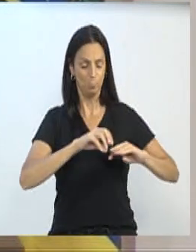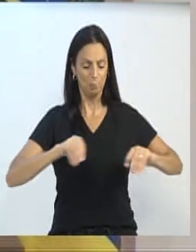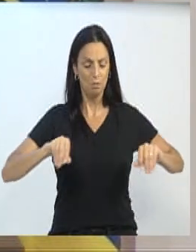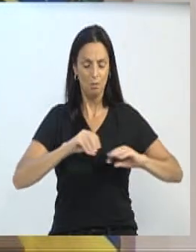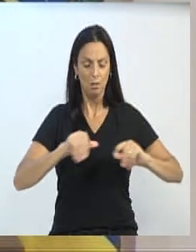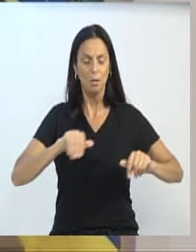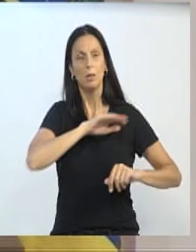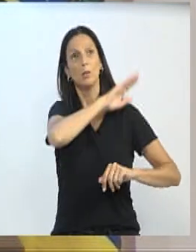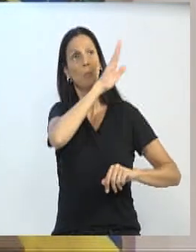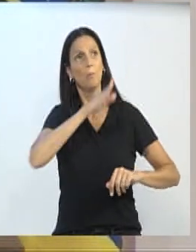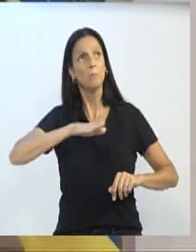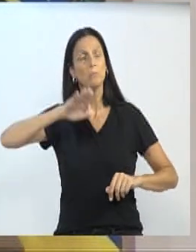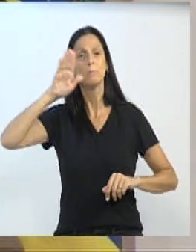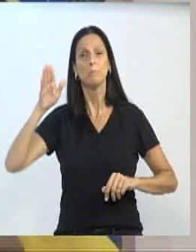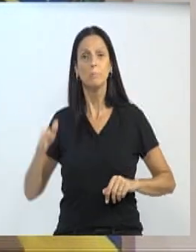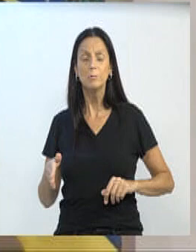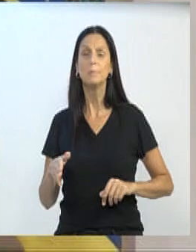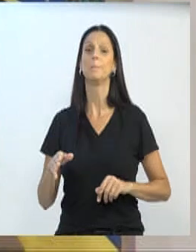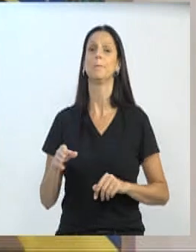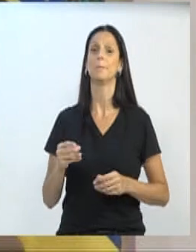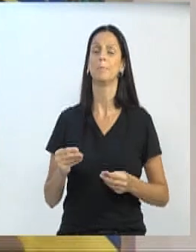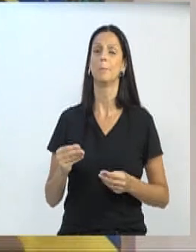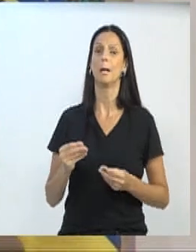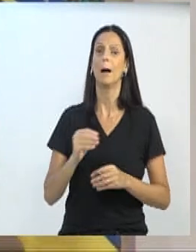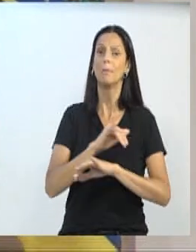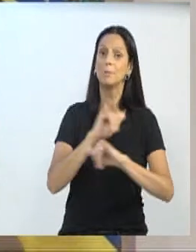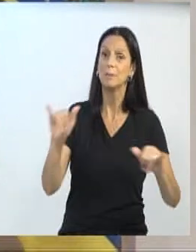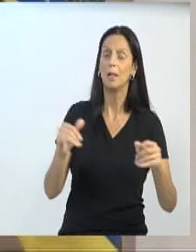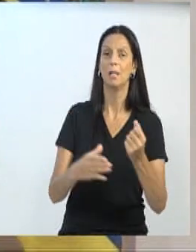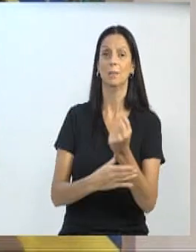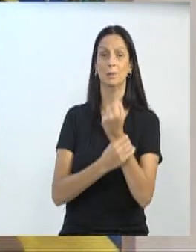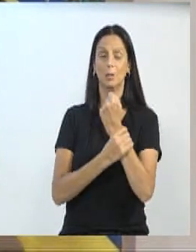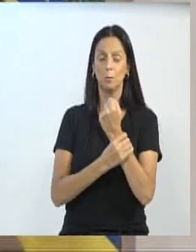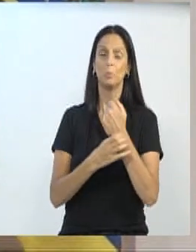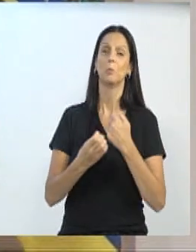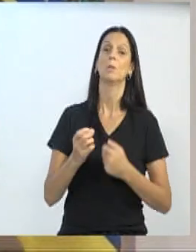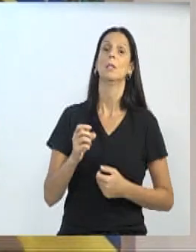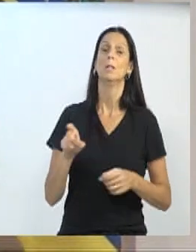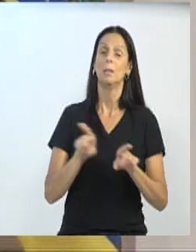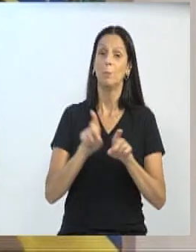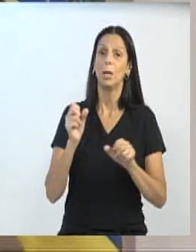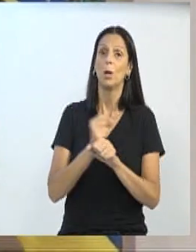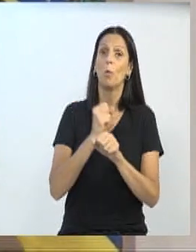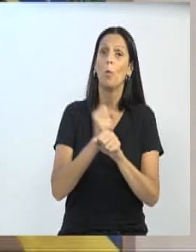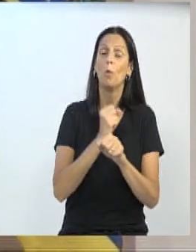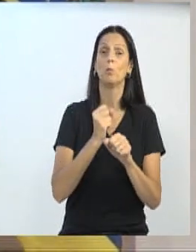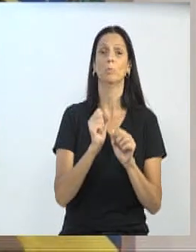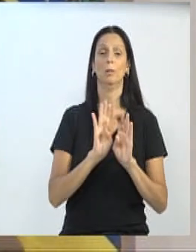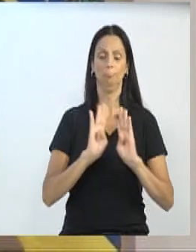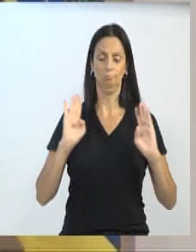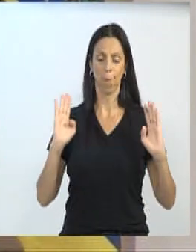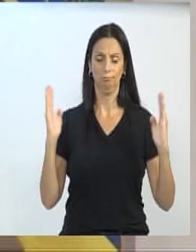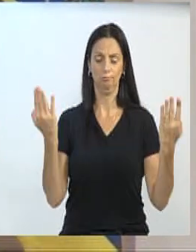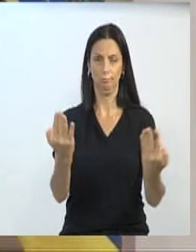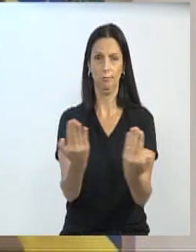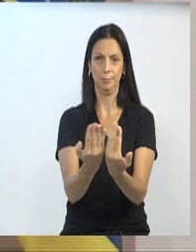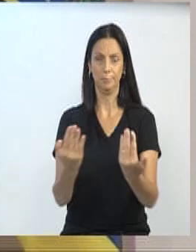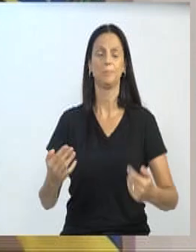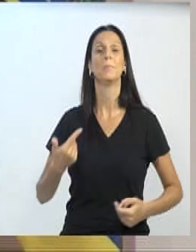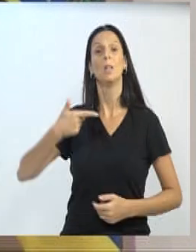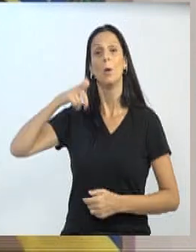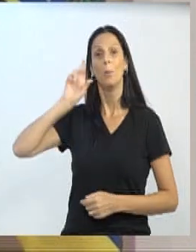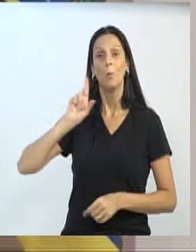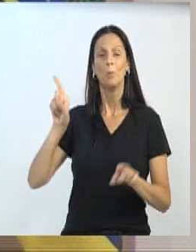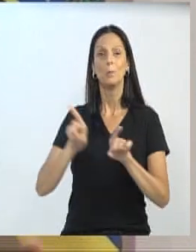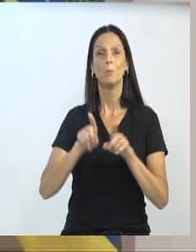barranco de toda a segurança e também faça um muro de contenção para que a gente possa aproveitar o mais rápido possível também estive no dia de ontem